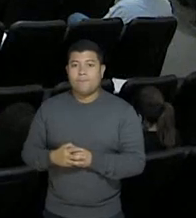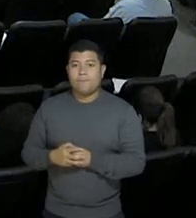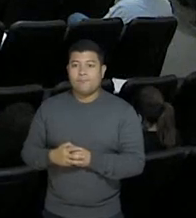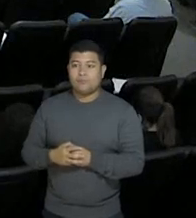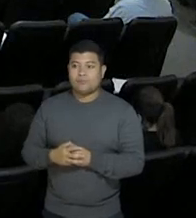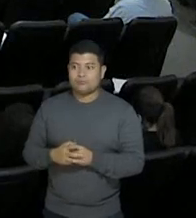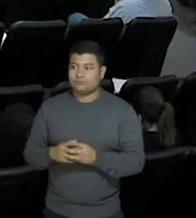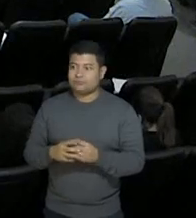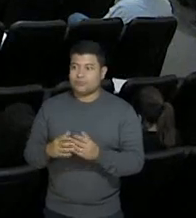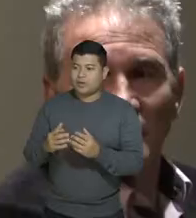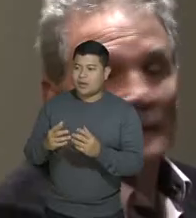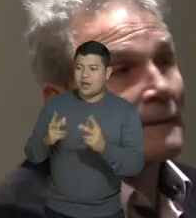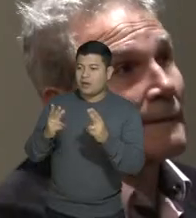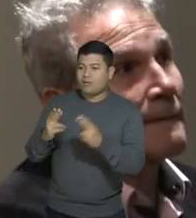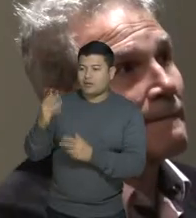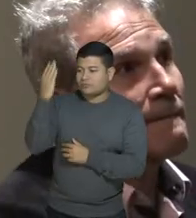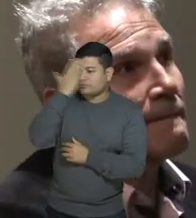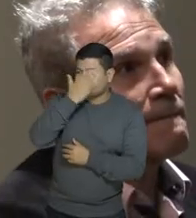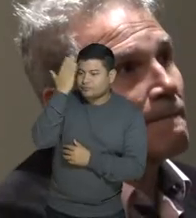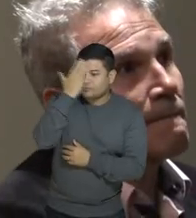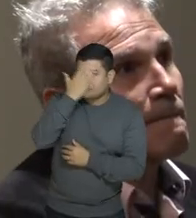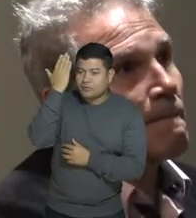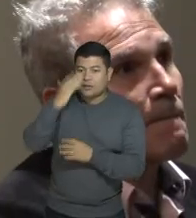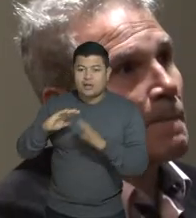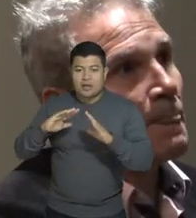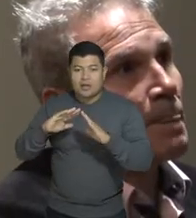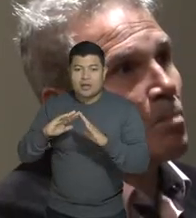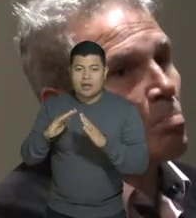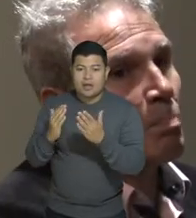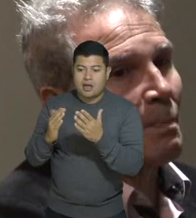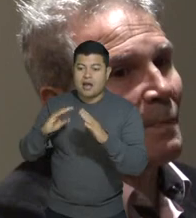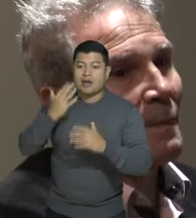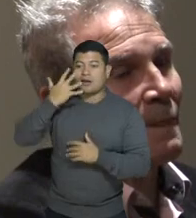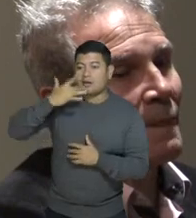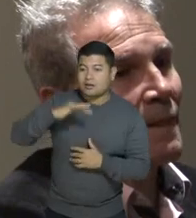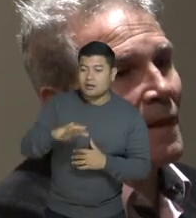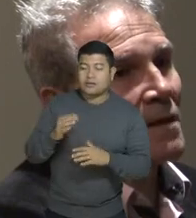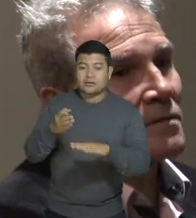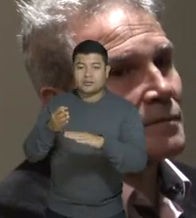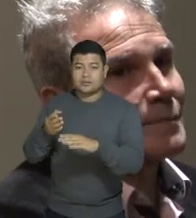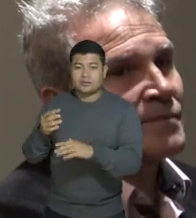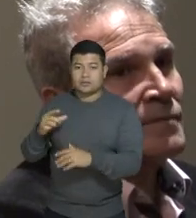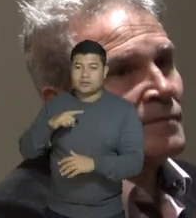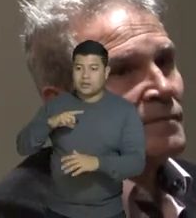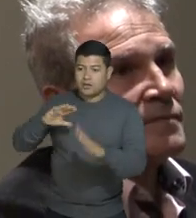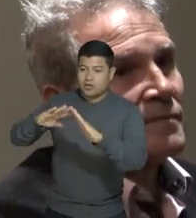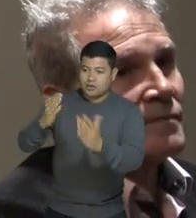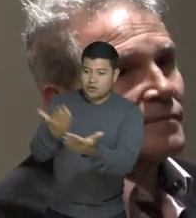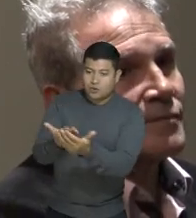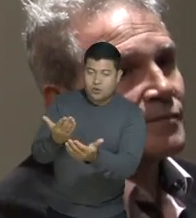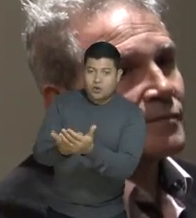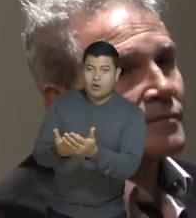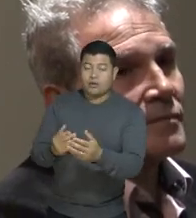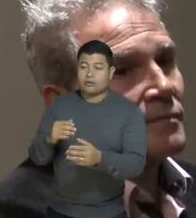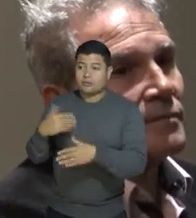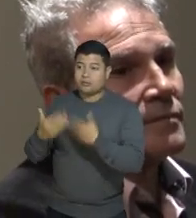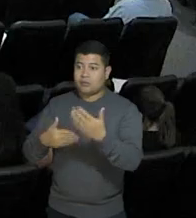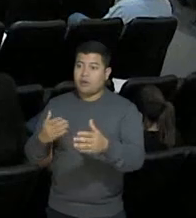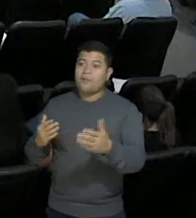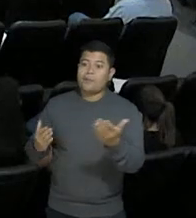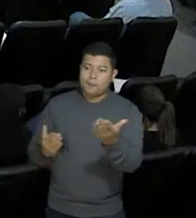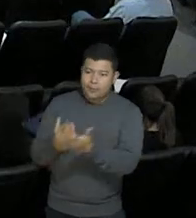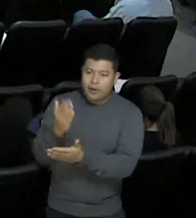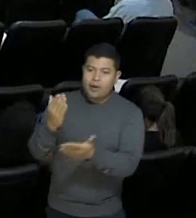Invisível, né? São aquelas crianças que estão na escola, vão sendo aprovadas com restrição, né, e